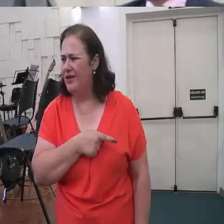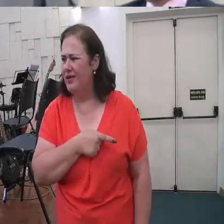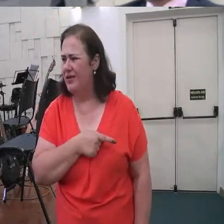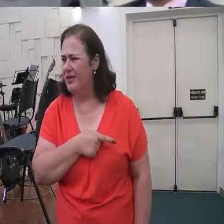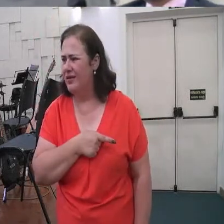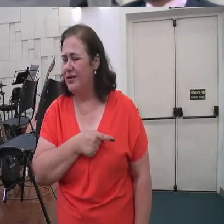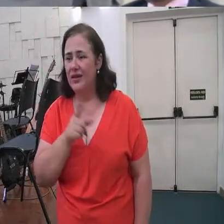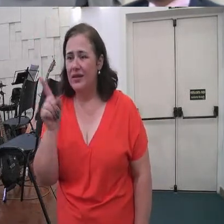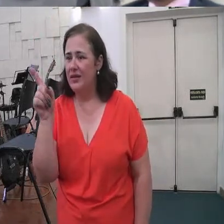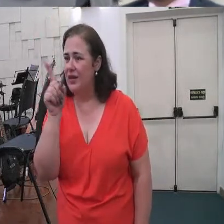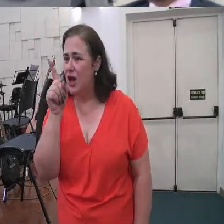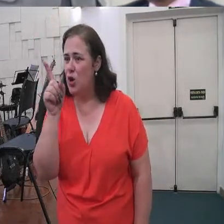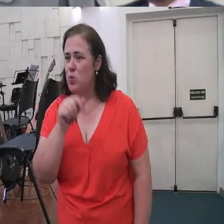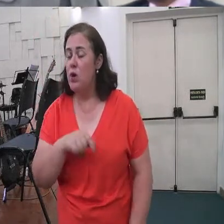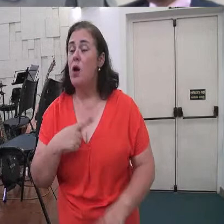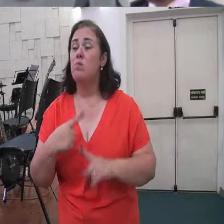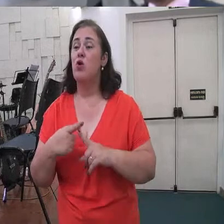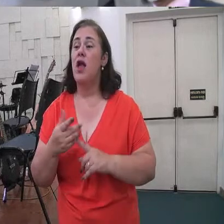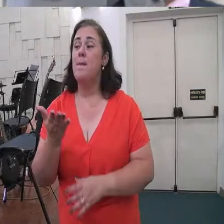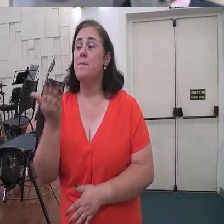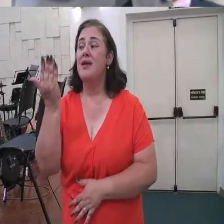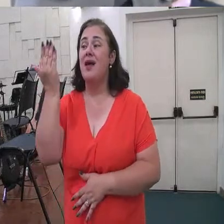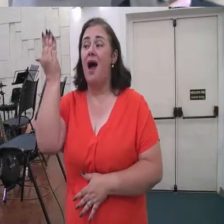risco de ser acusada de adultério.